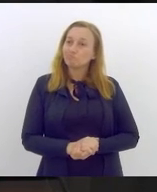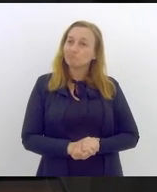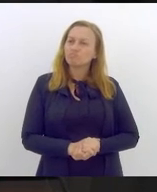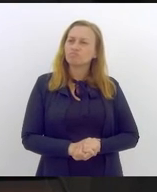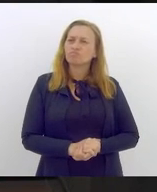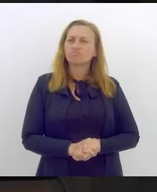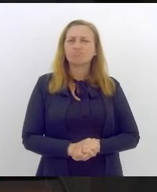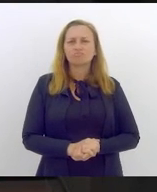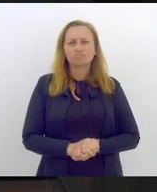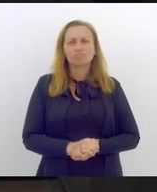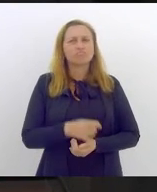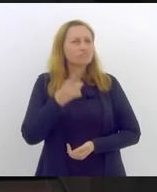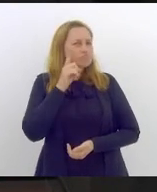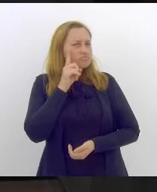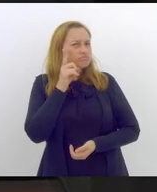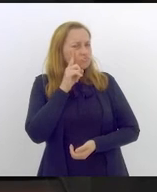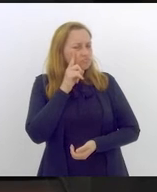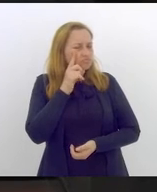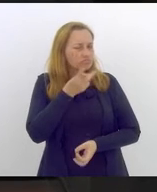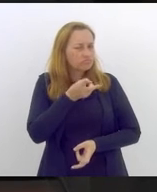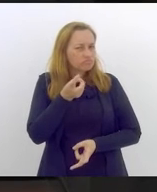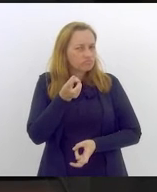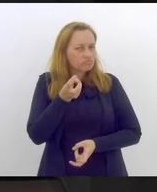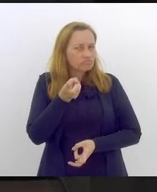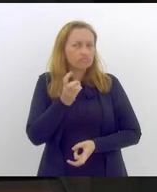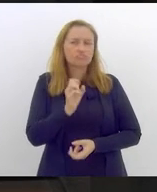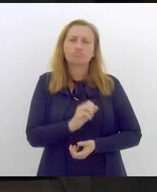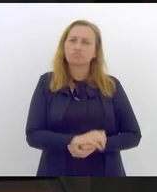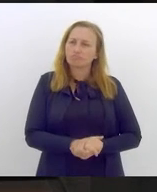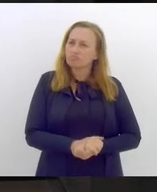tudo isso todo dia a gente ouve isso